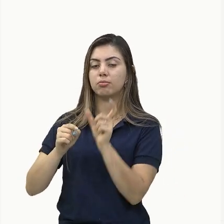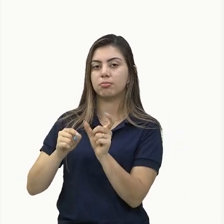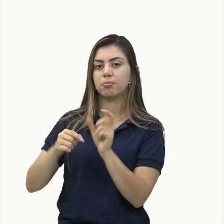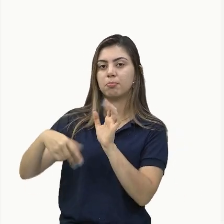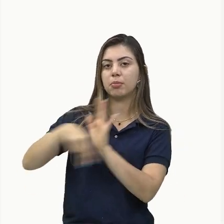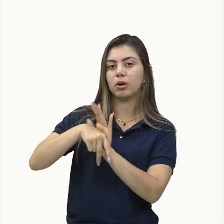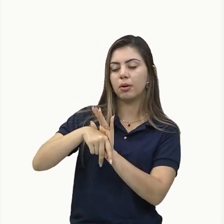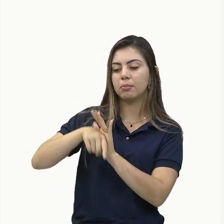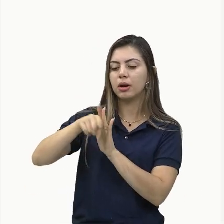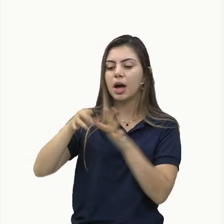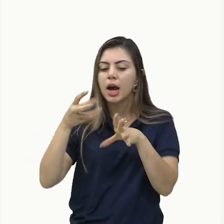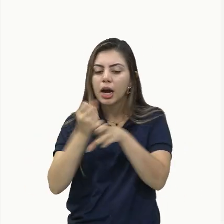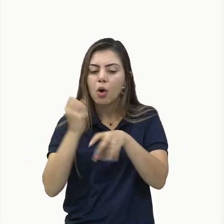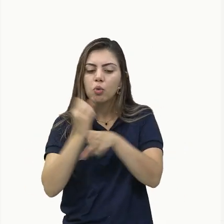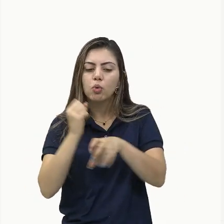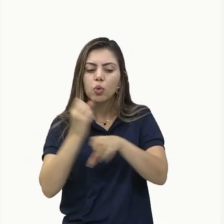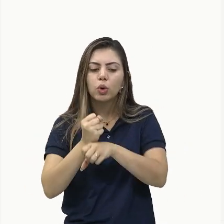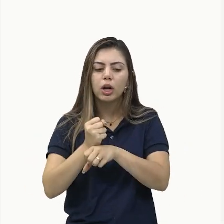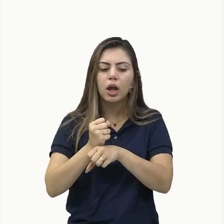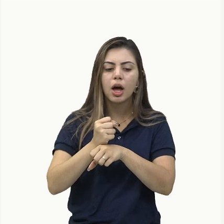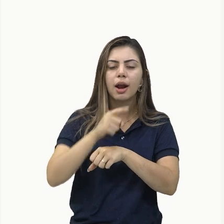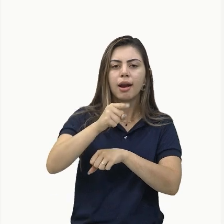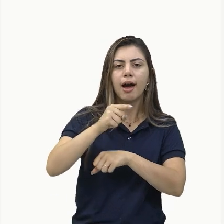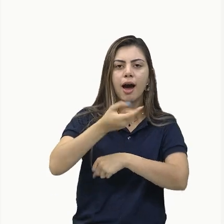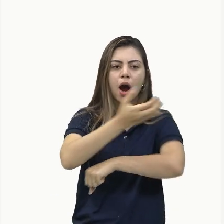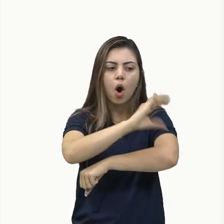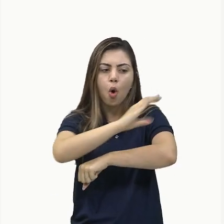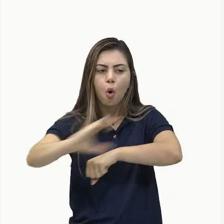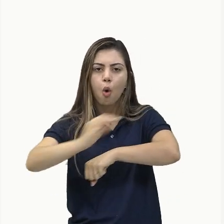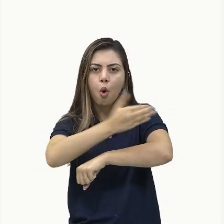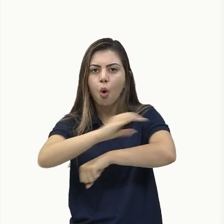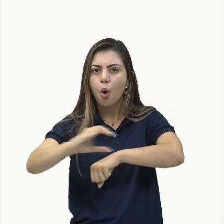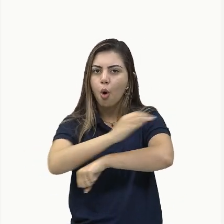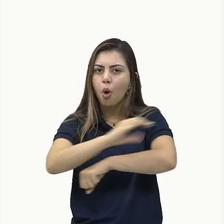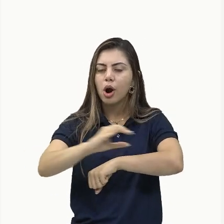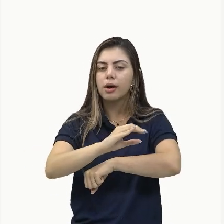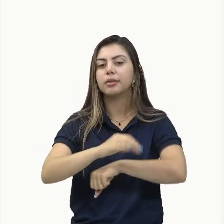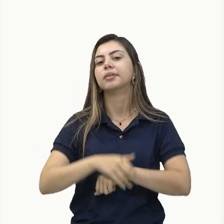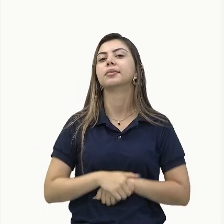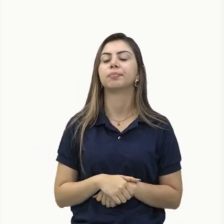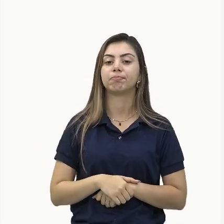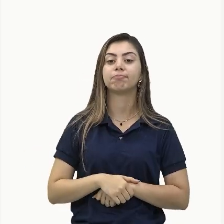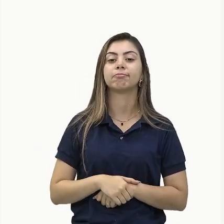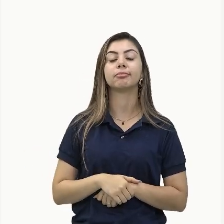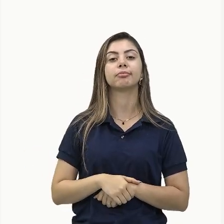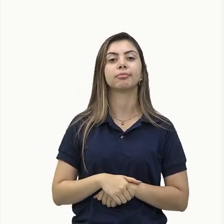a corrente elétrica. Aí temos também,